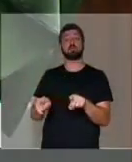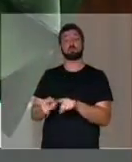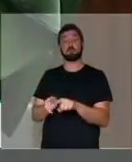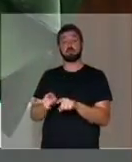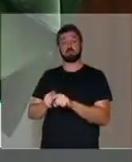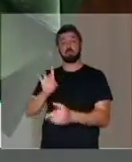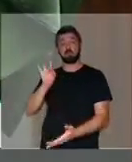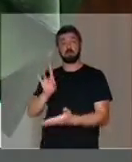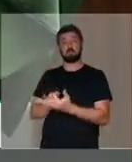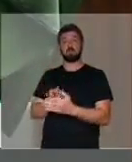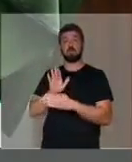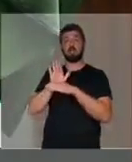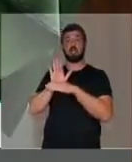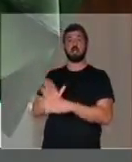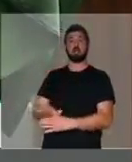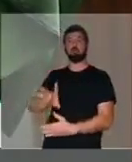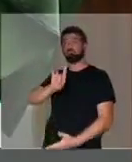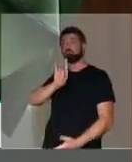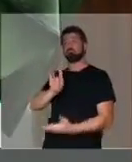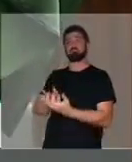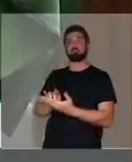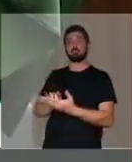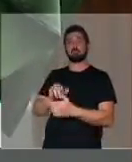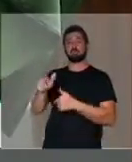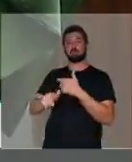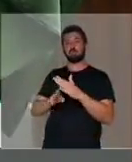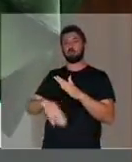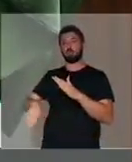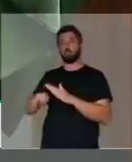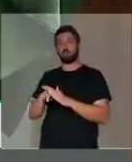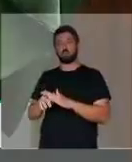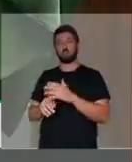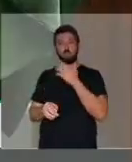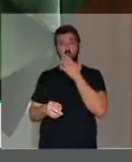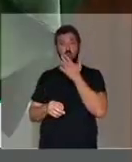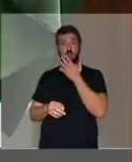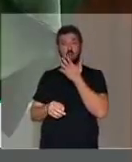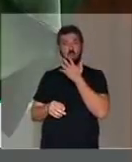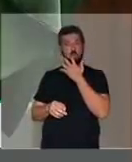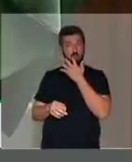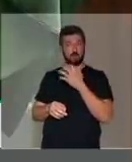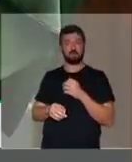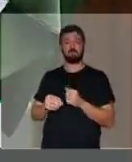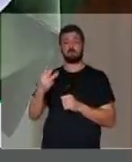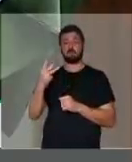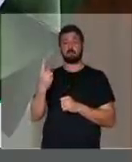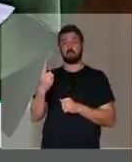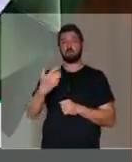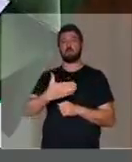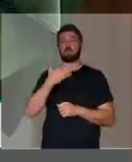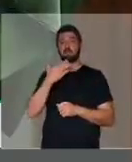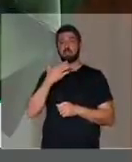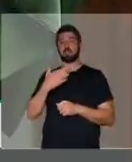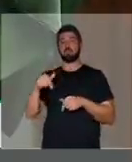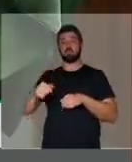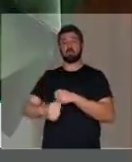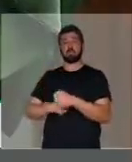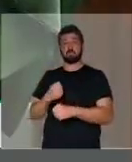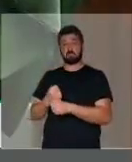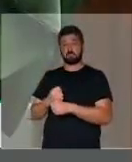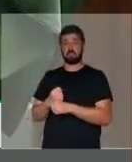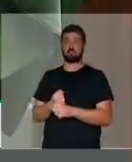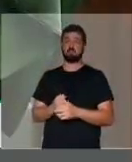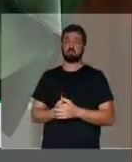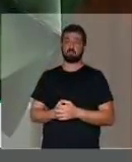que consolidarão a efetividade das ações interventivas após 31 de dezembro do corrente ano.